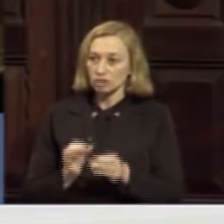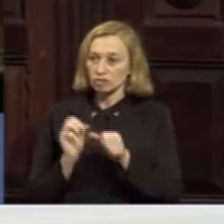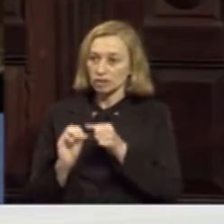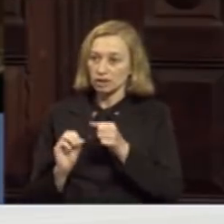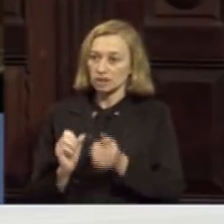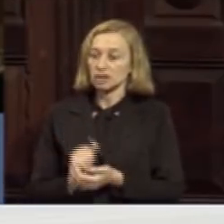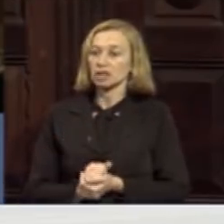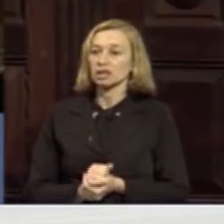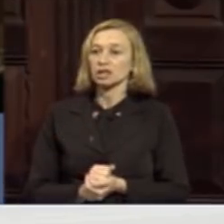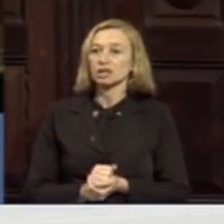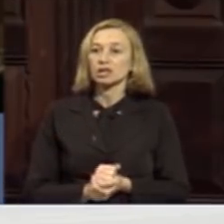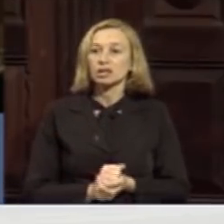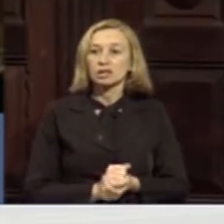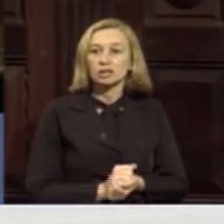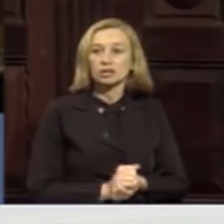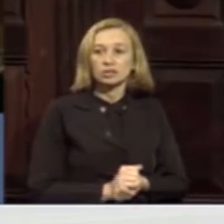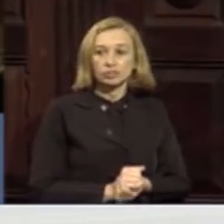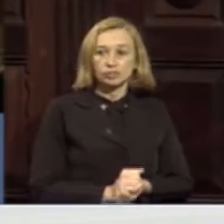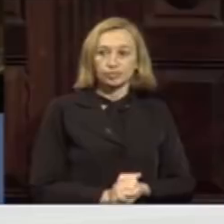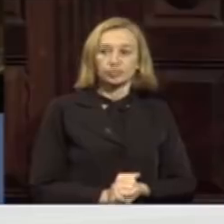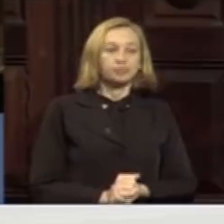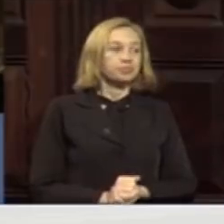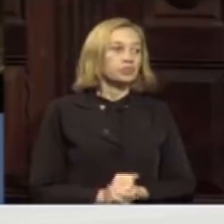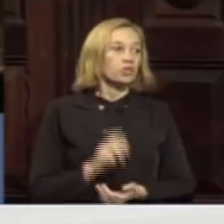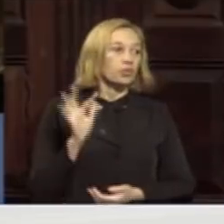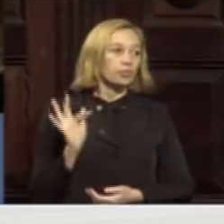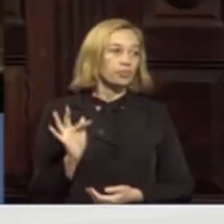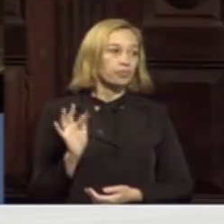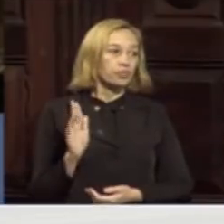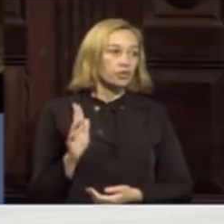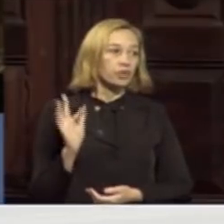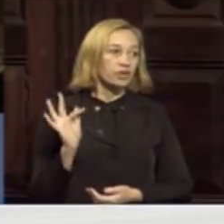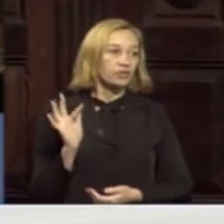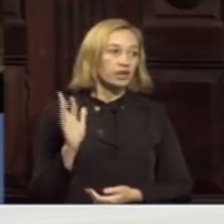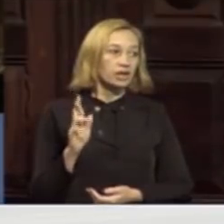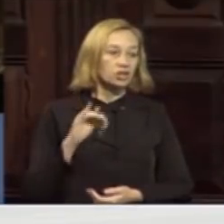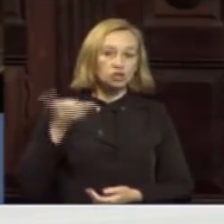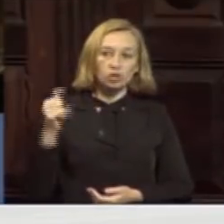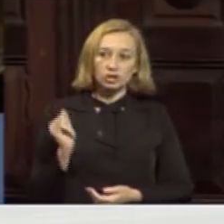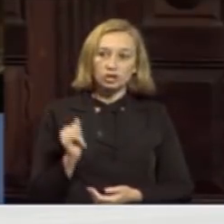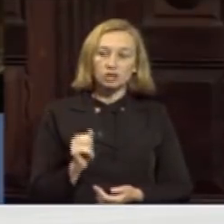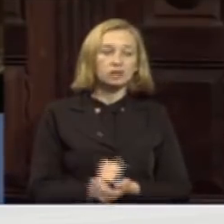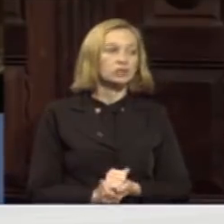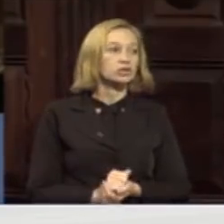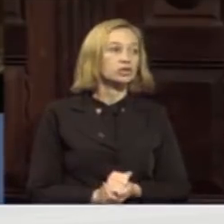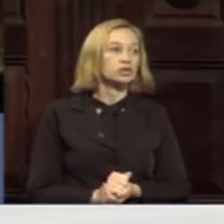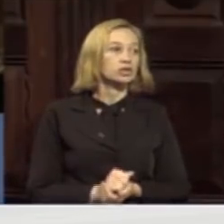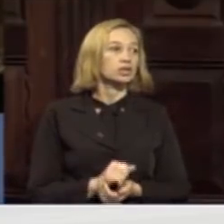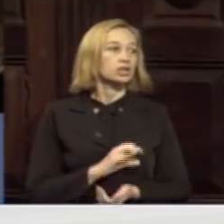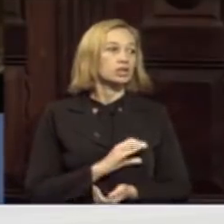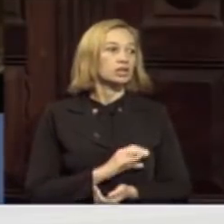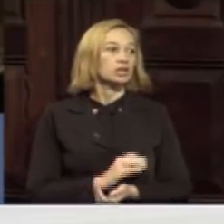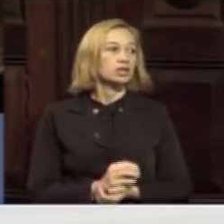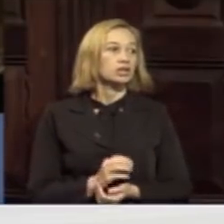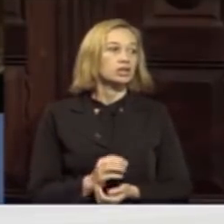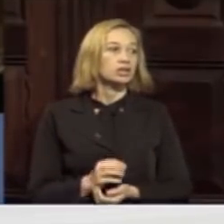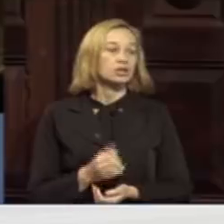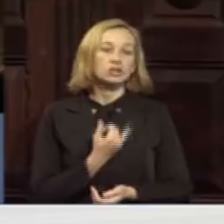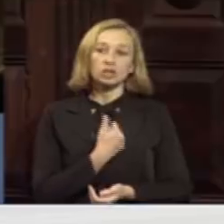de expansão do IFRJ no estado do Rio de Janeiro, como em Resende, em Belford Roxo, em São João de Meriti, em